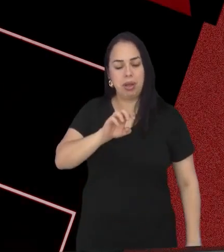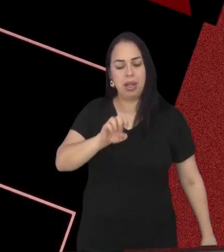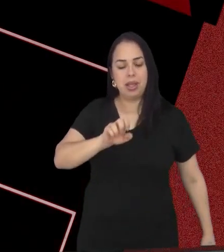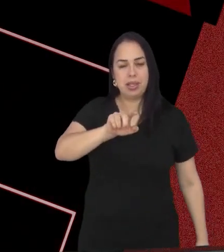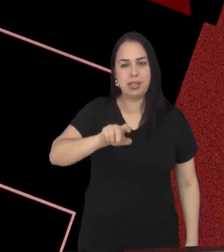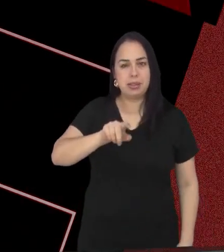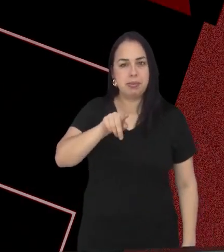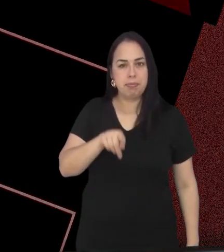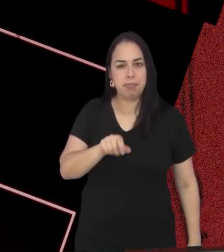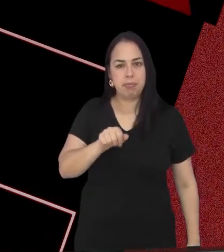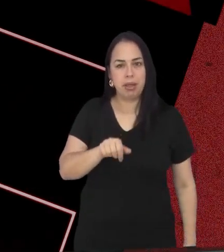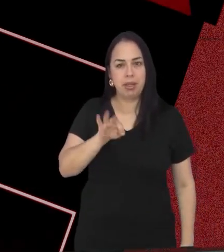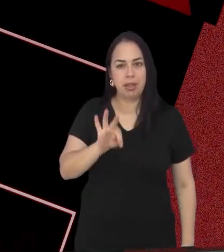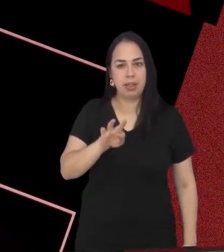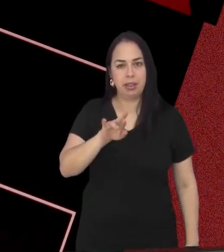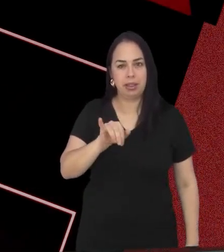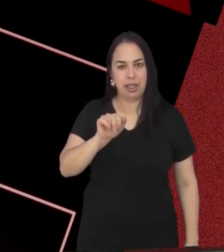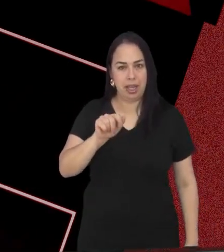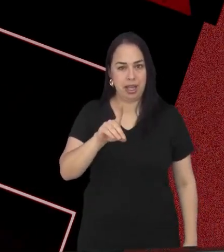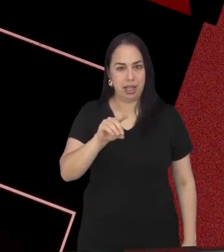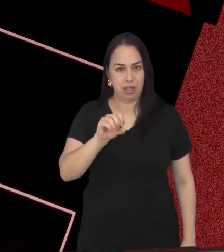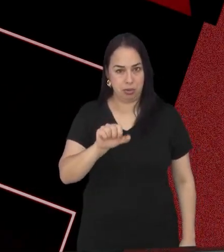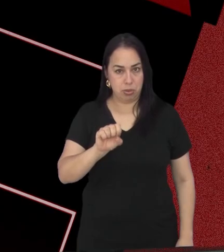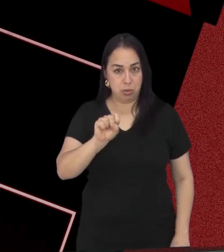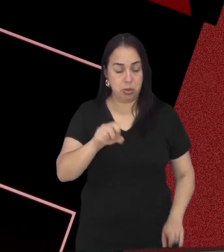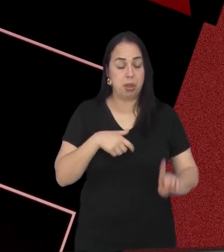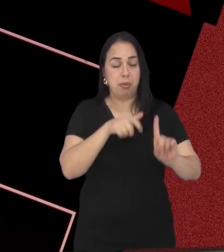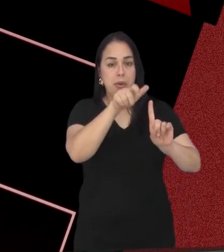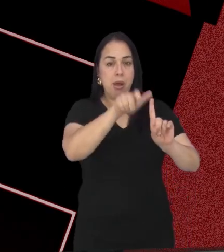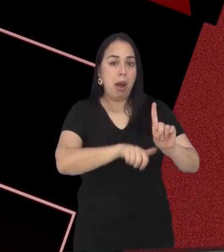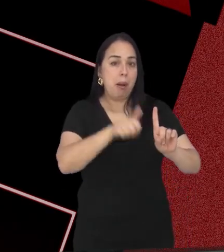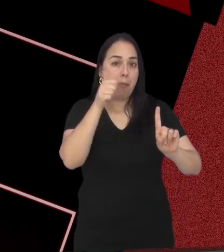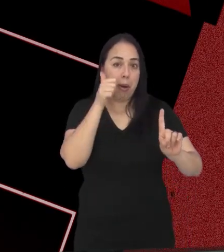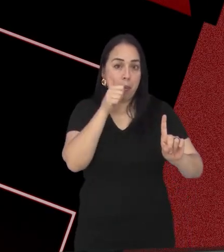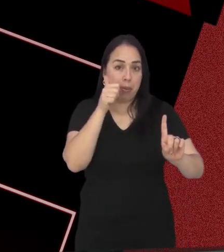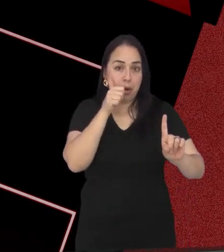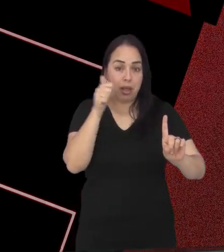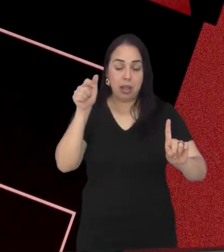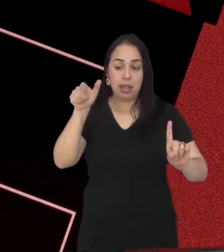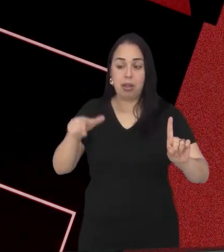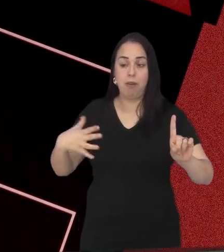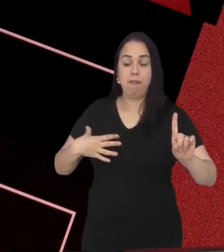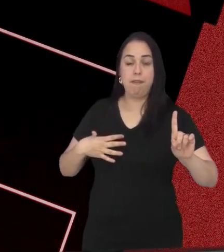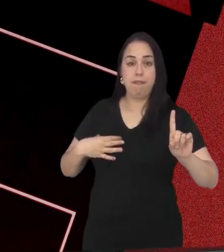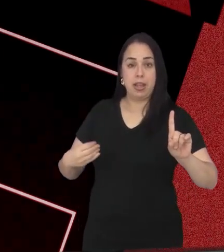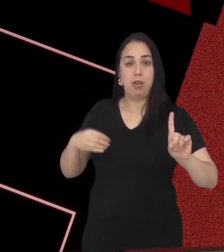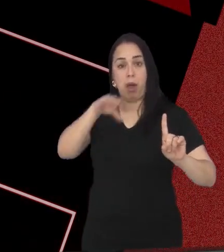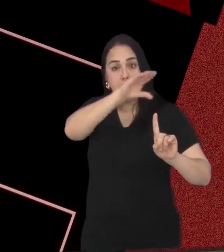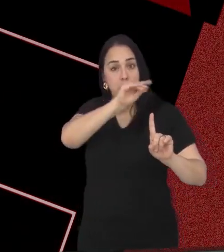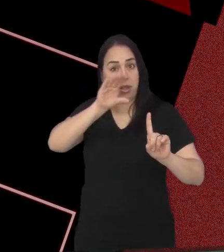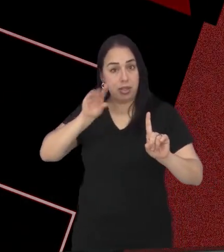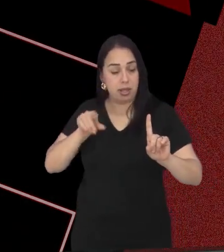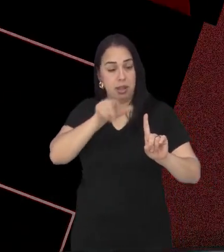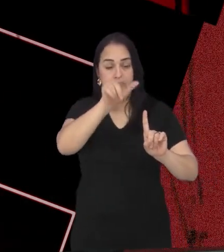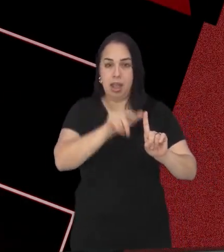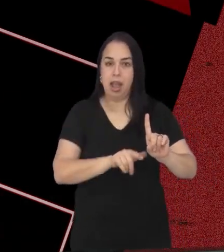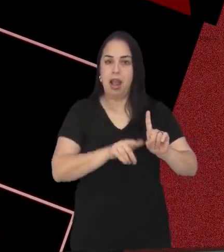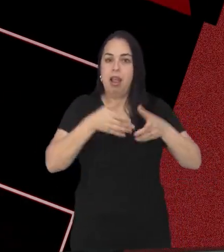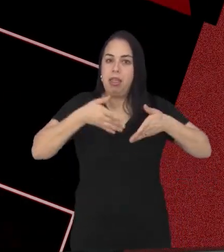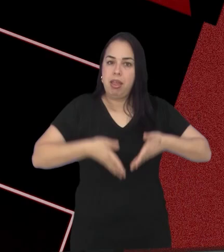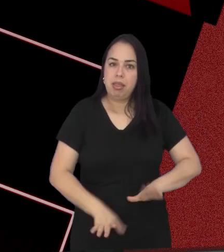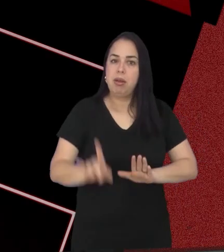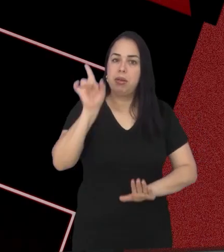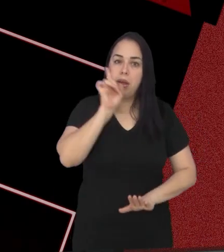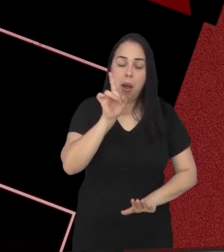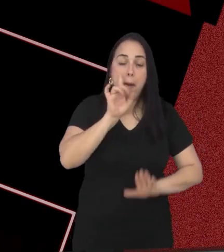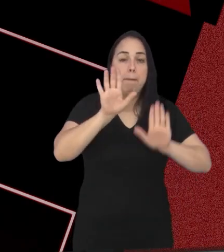Expatriadas. A história começa mostrando a Margaret, uma mãe de uma adolescente e de um menino. Ela é americana, mas está